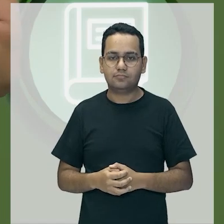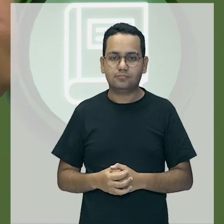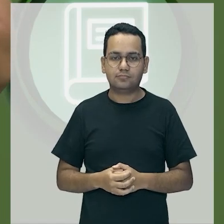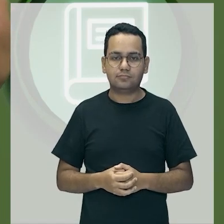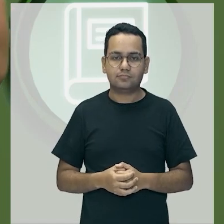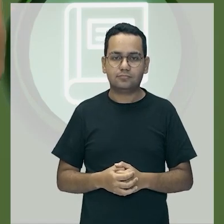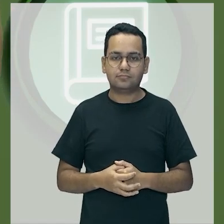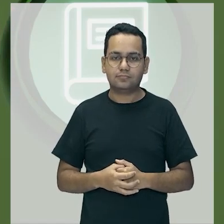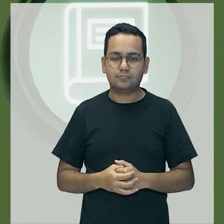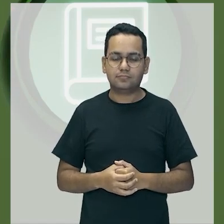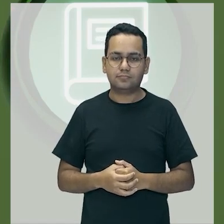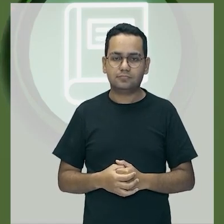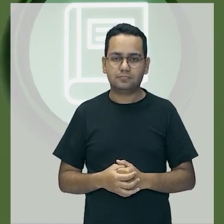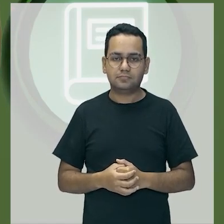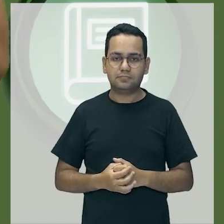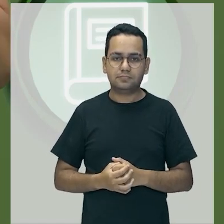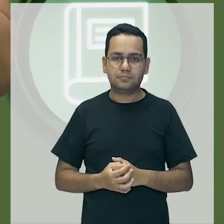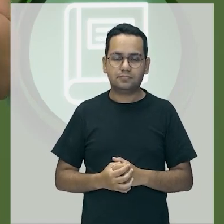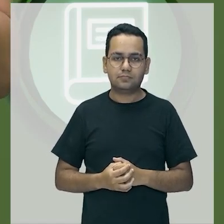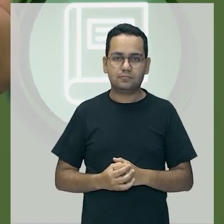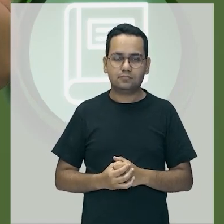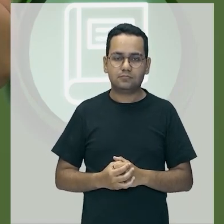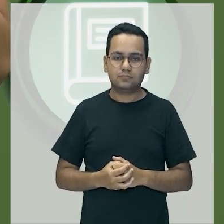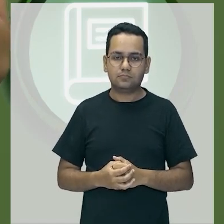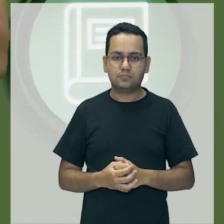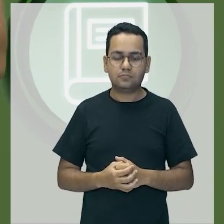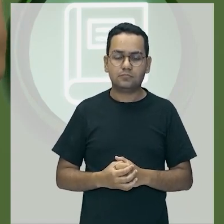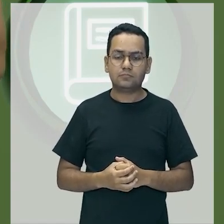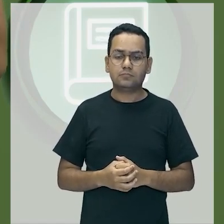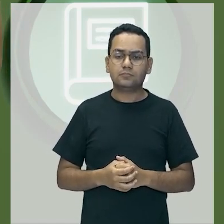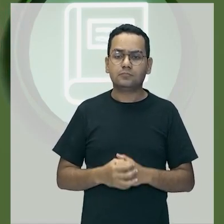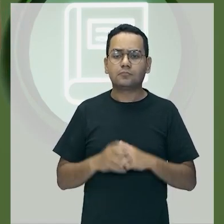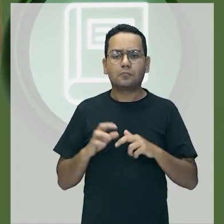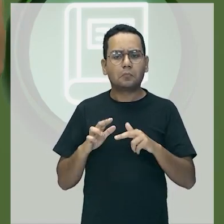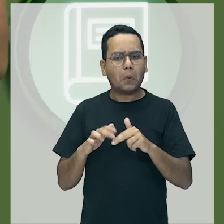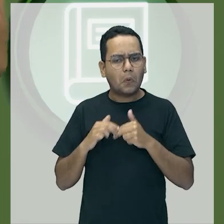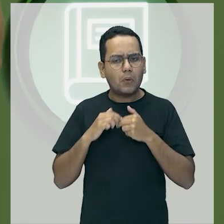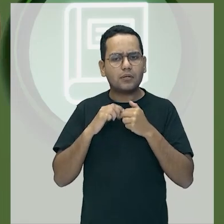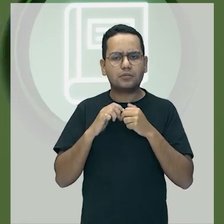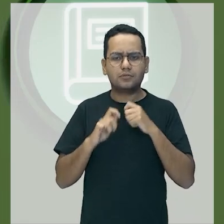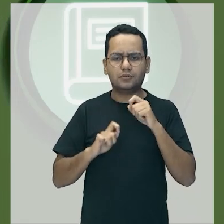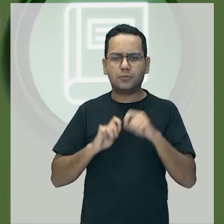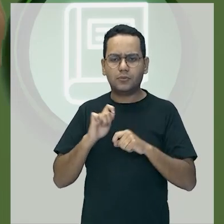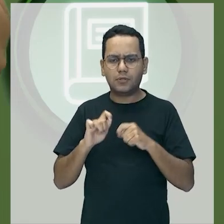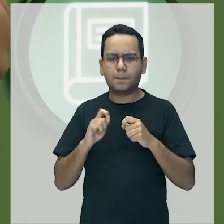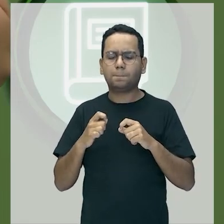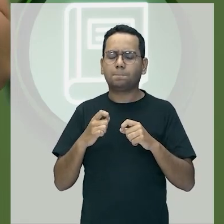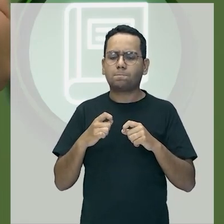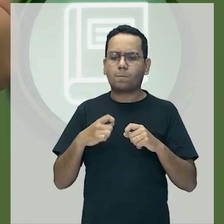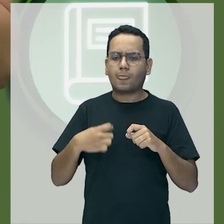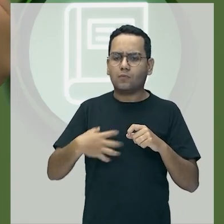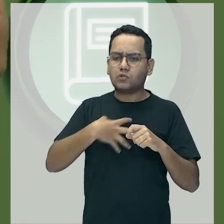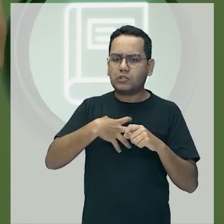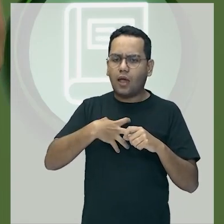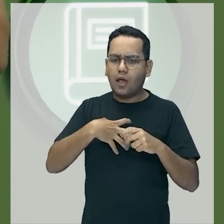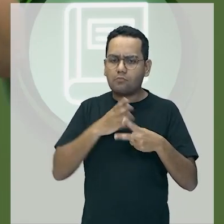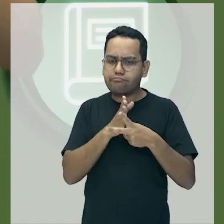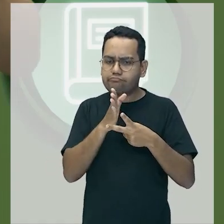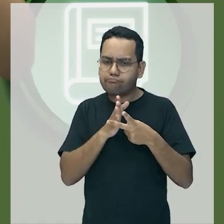pessoal? Mas, além desse comportamento dual, que explica lá a natureza